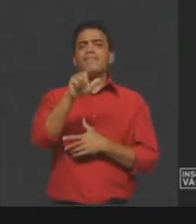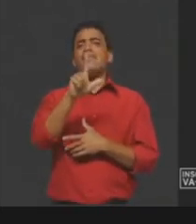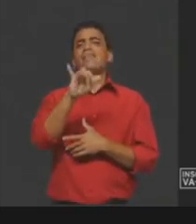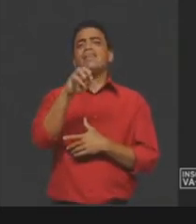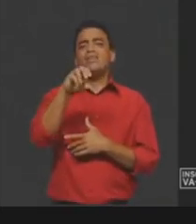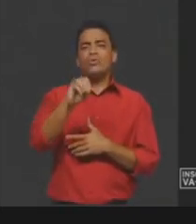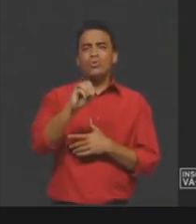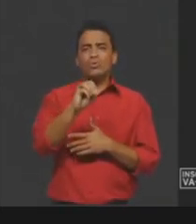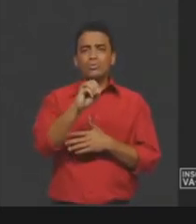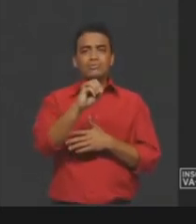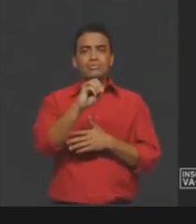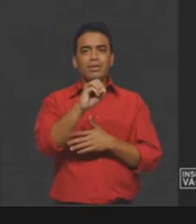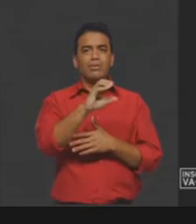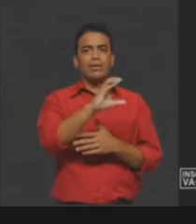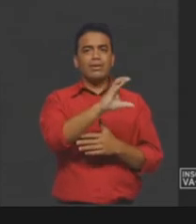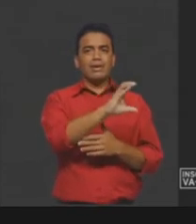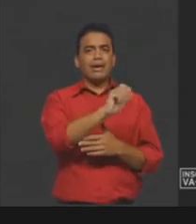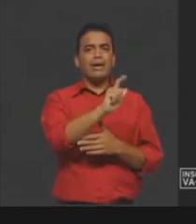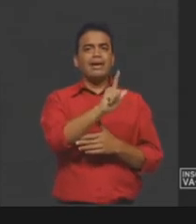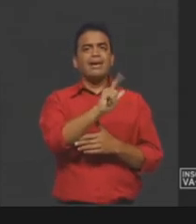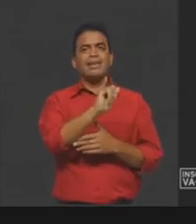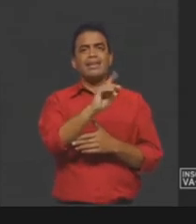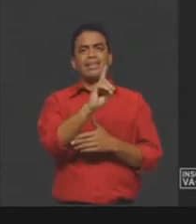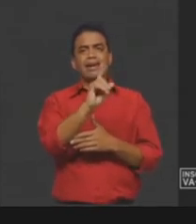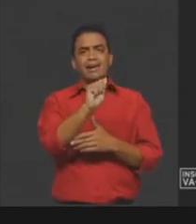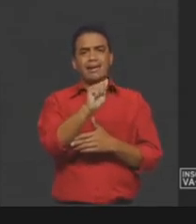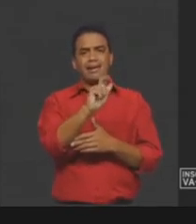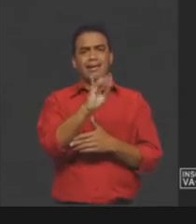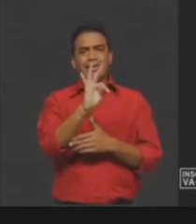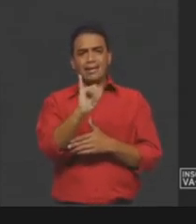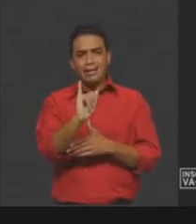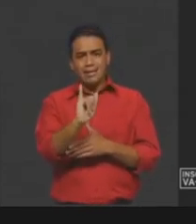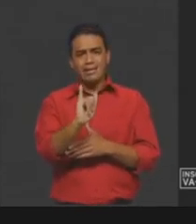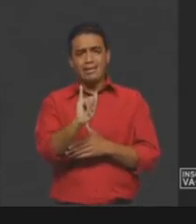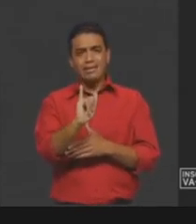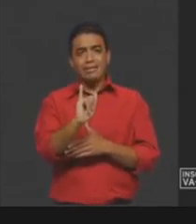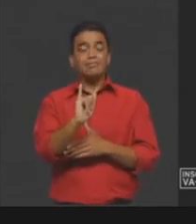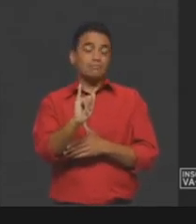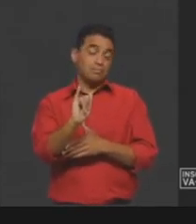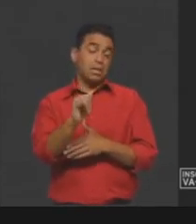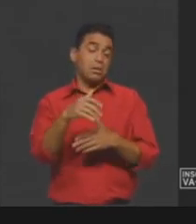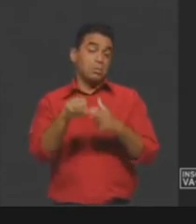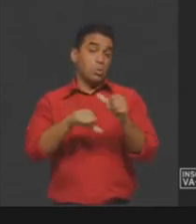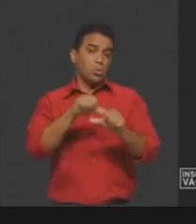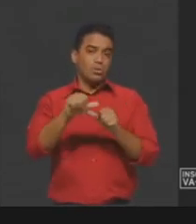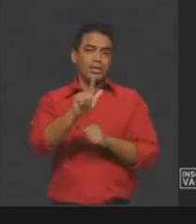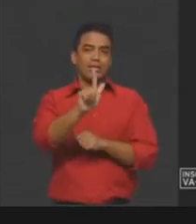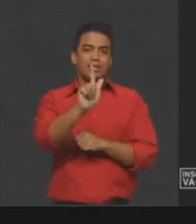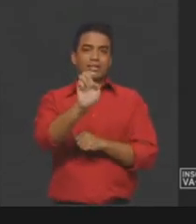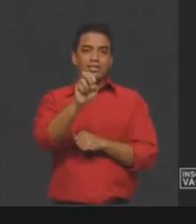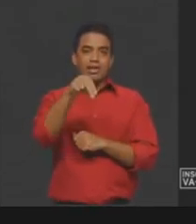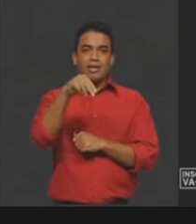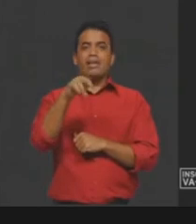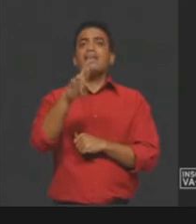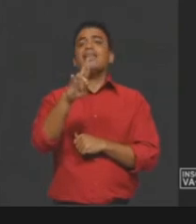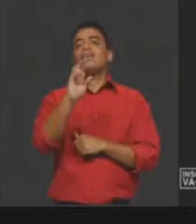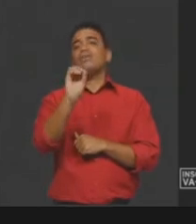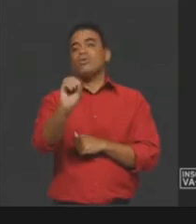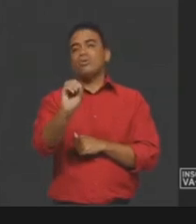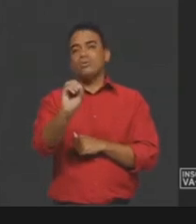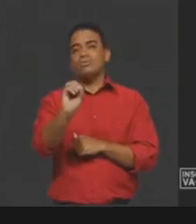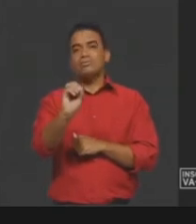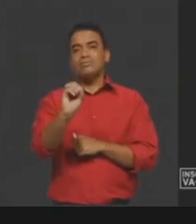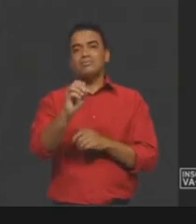de Canidae lembra canino, né? E depois o gênero aqui a gente já vê que já mudou completamente. A gente já tem aqui o gênero Canis nos